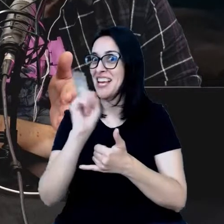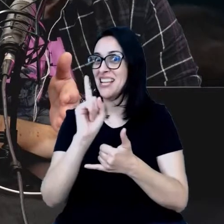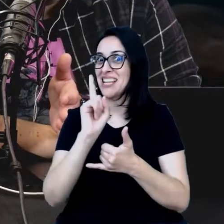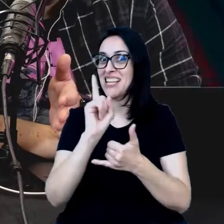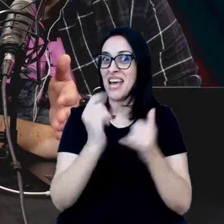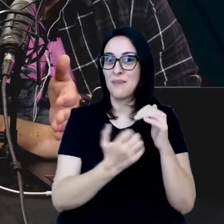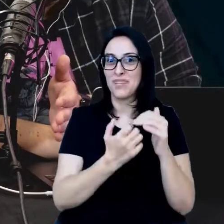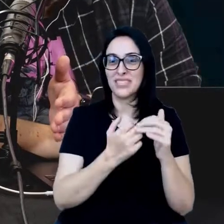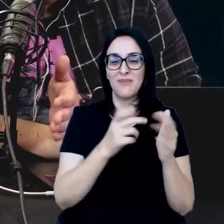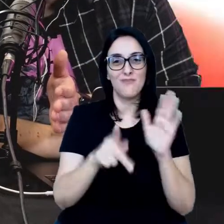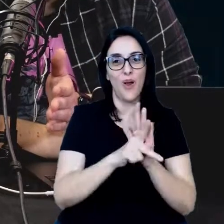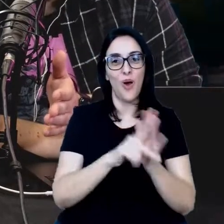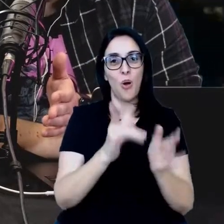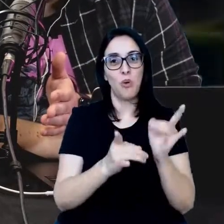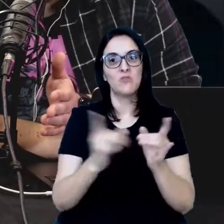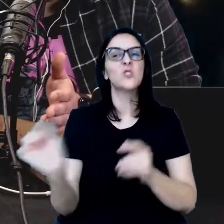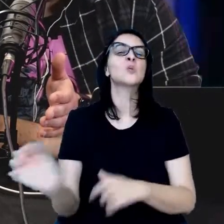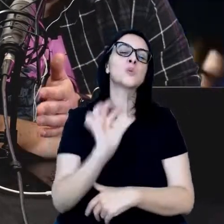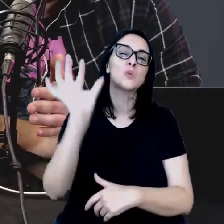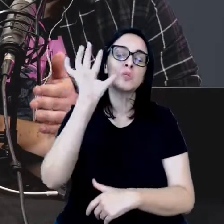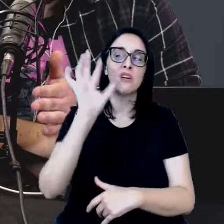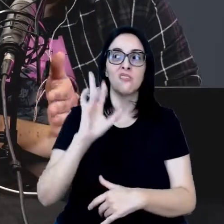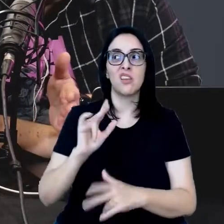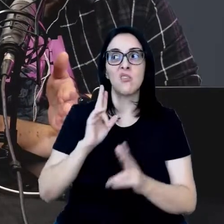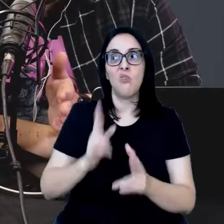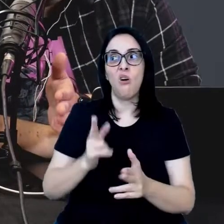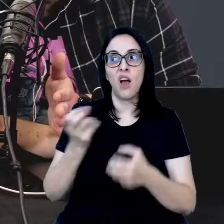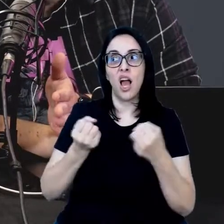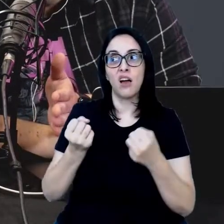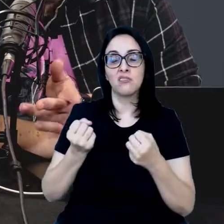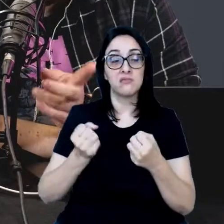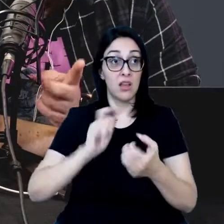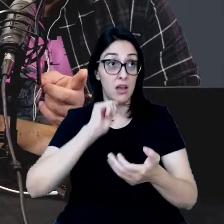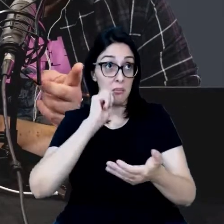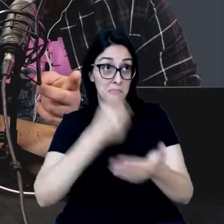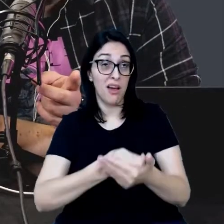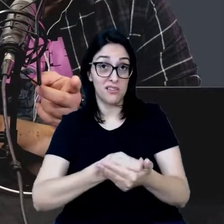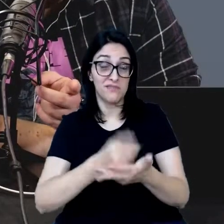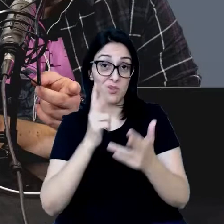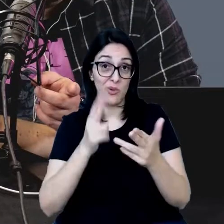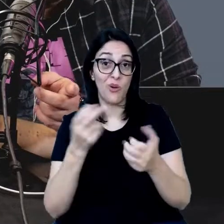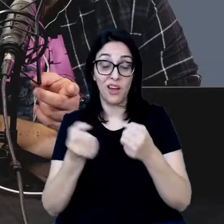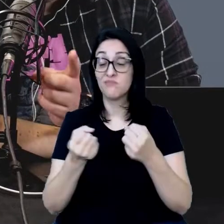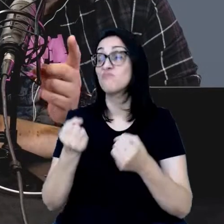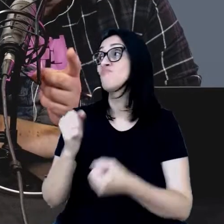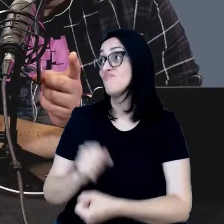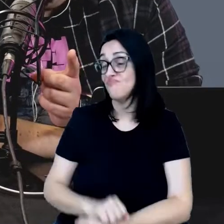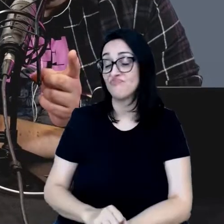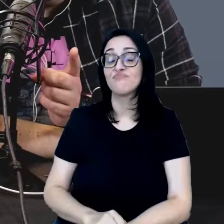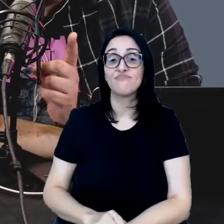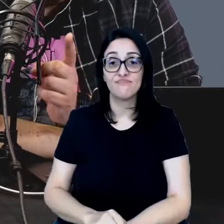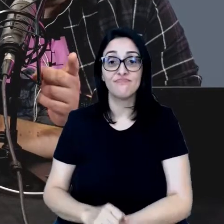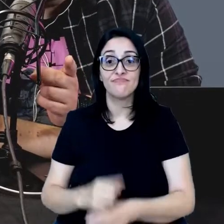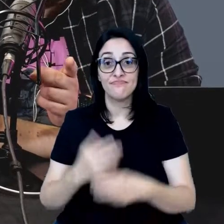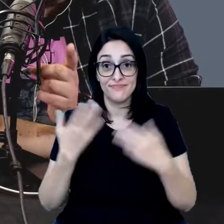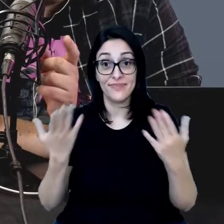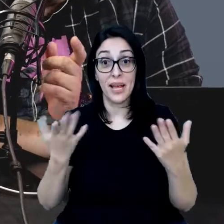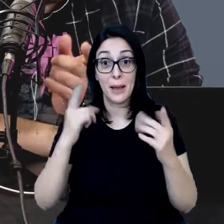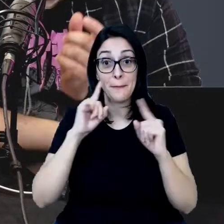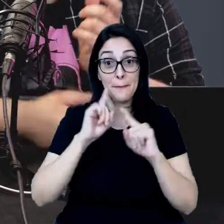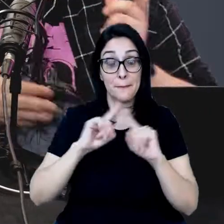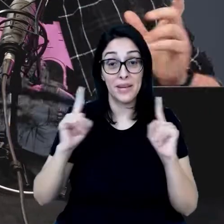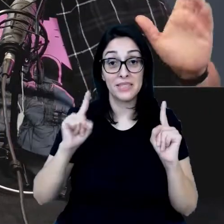caro. Nossa, é preço de um carro, né, o negócio? Você vai pagar o preço de um carro. Será que e olha, voa? O carro tá caro. Não, mas